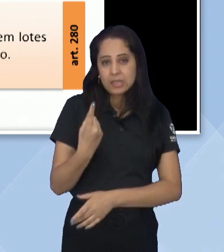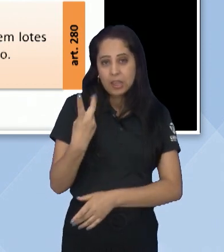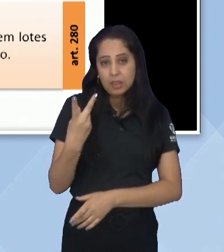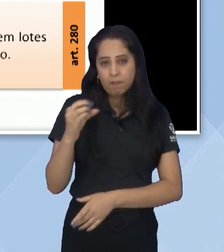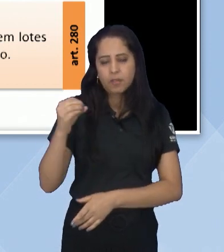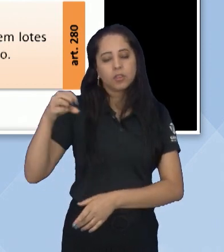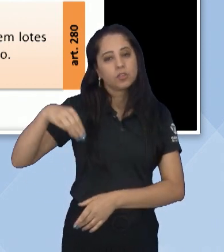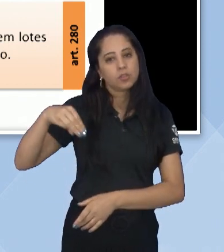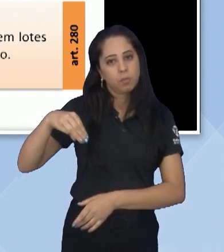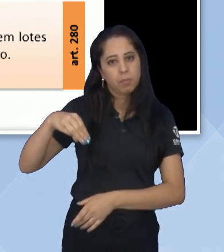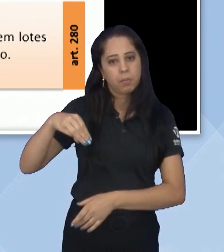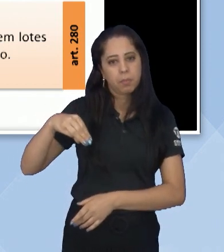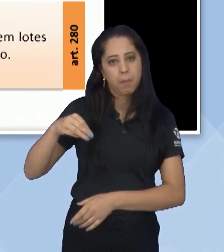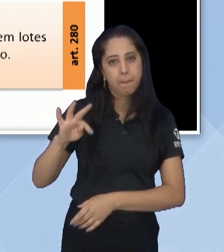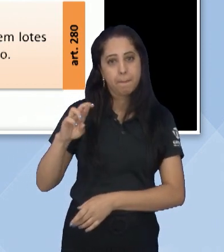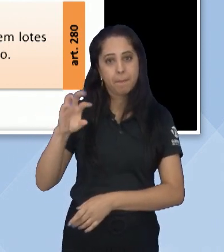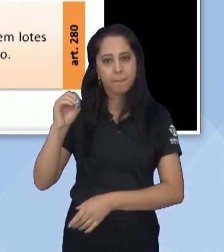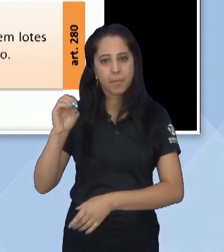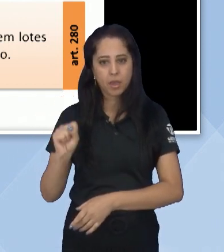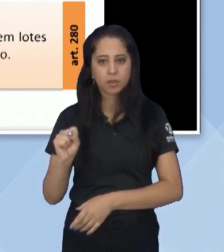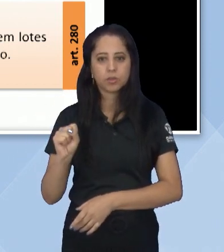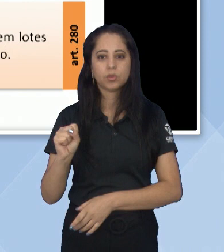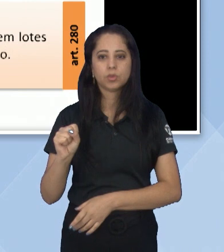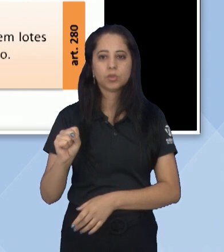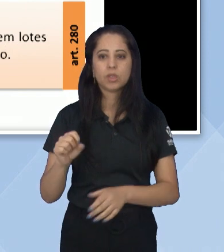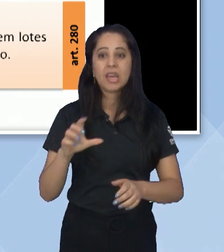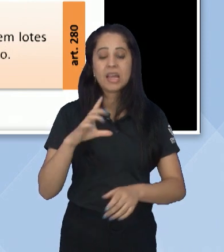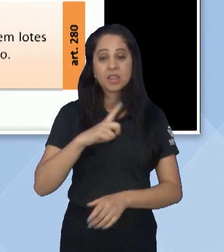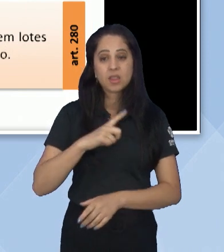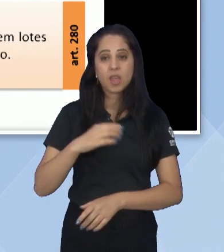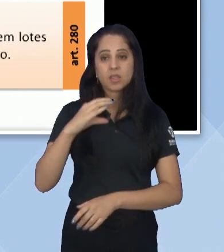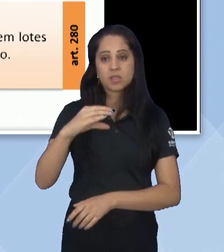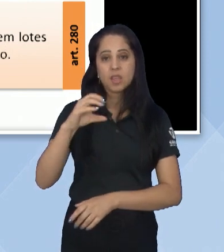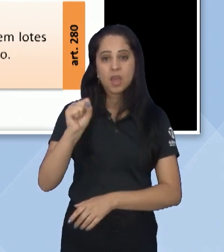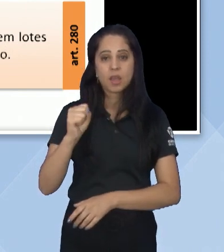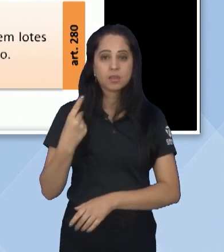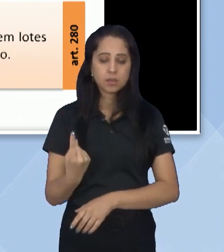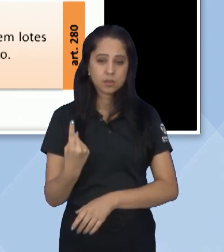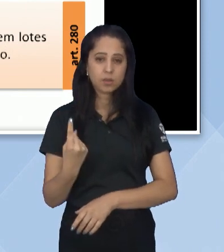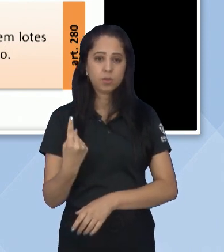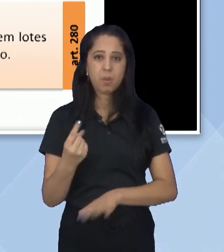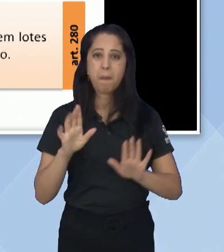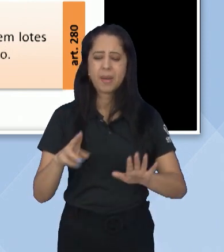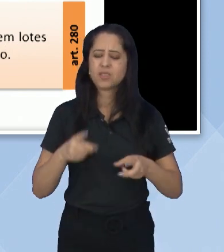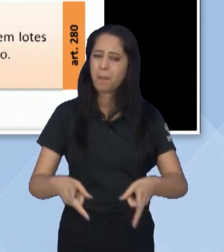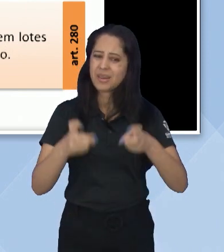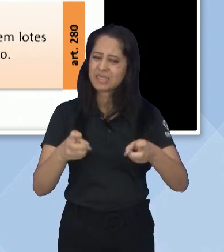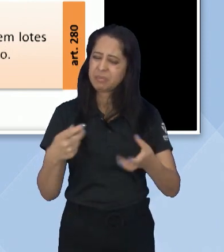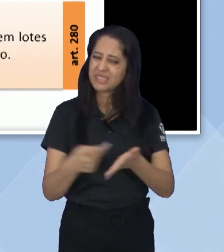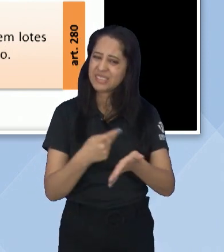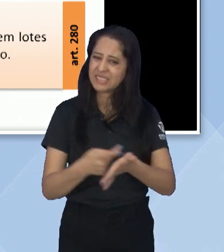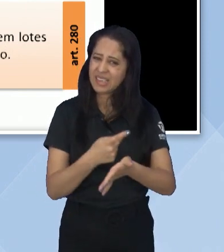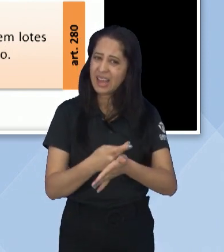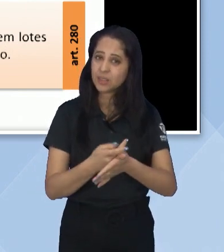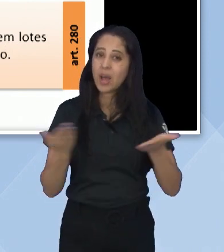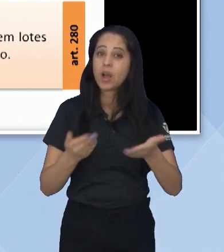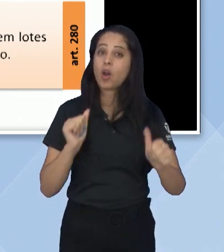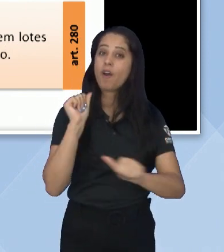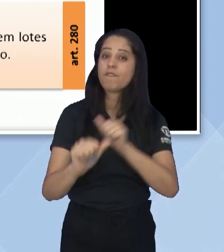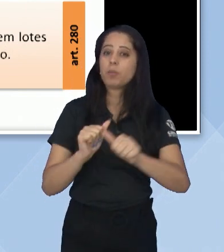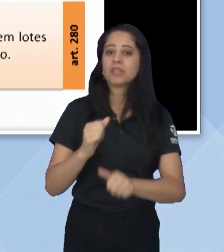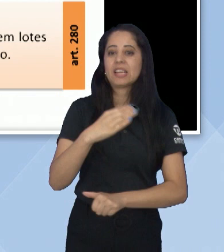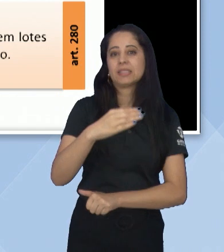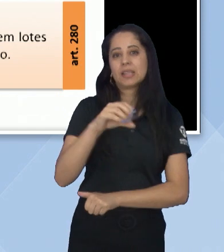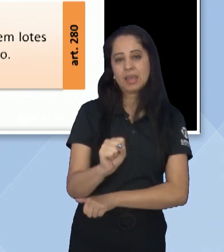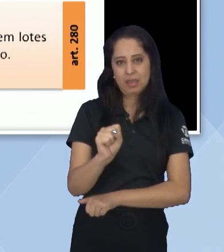a gente está colocando a gente tem só o cs1 e a gente percebeu que isso foi um erro a gente está trazendo para CS que é o âmbito